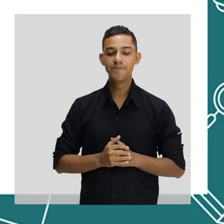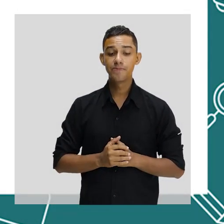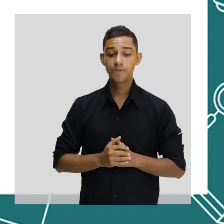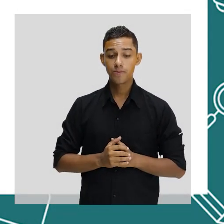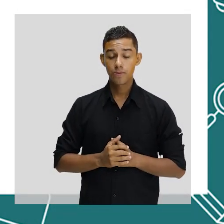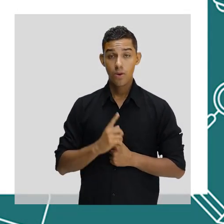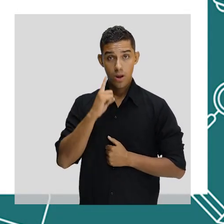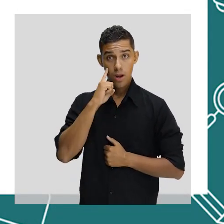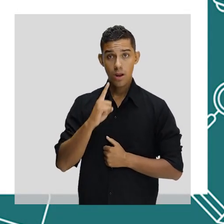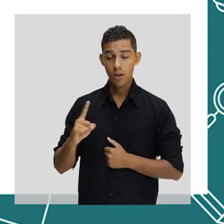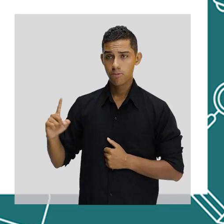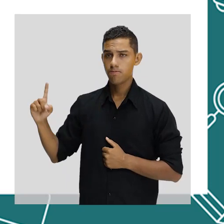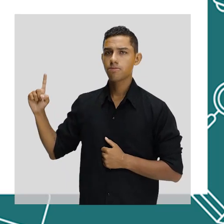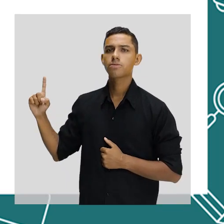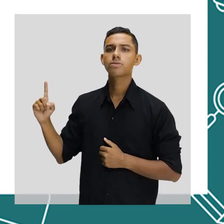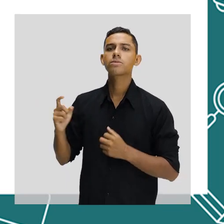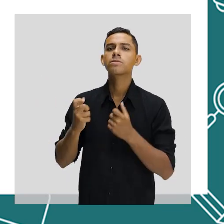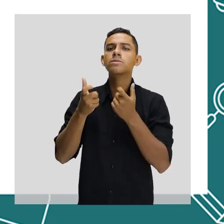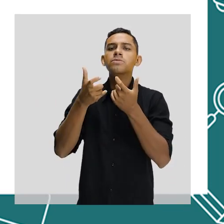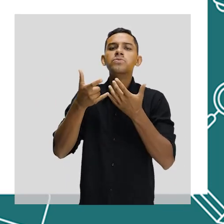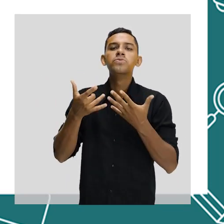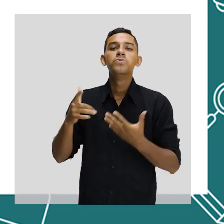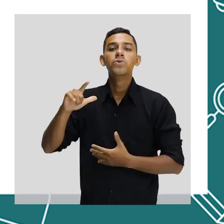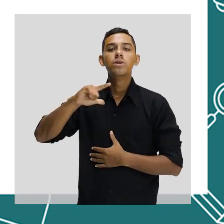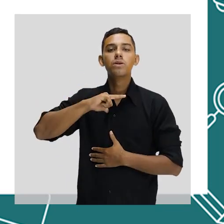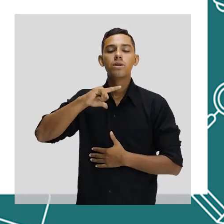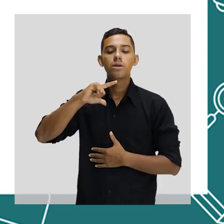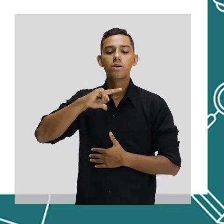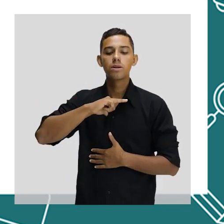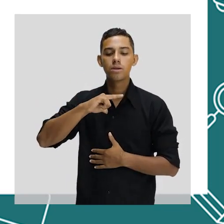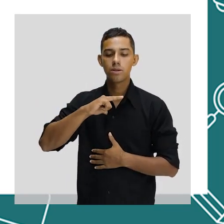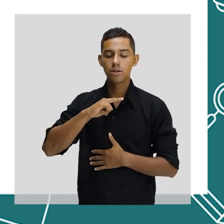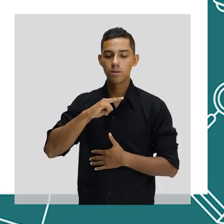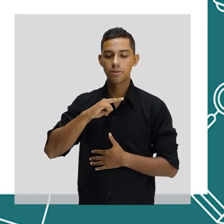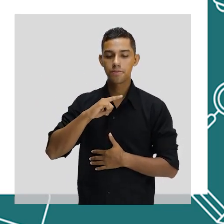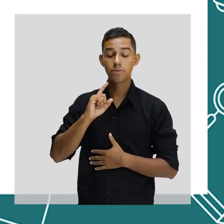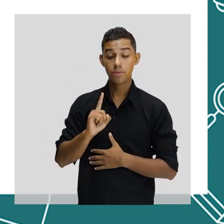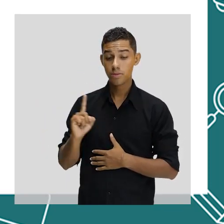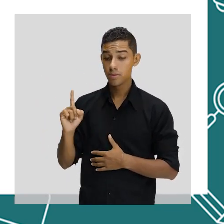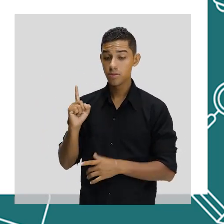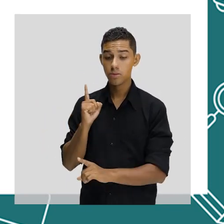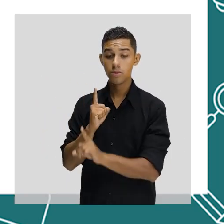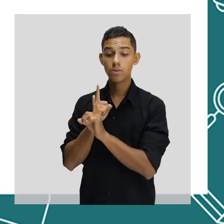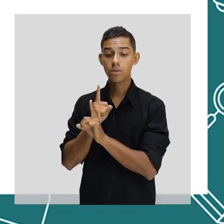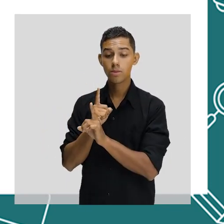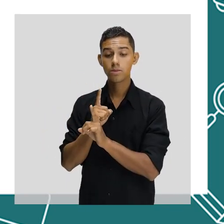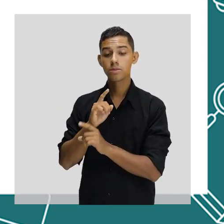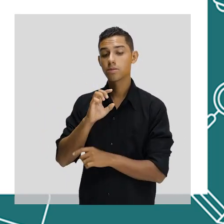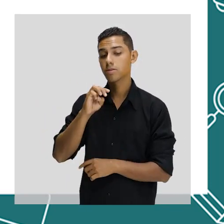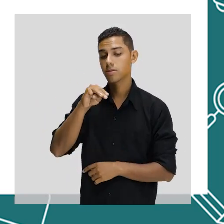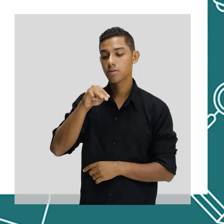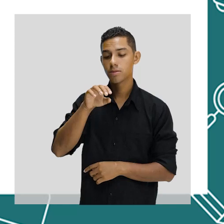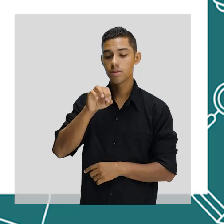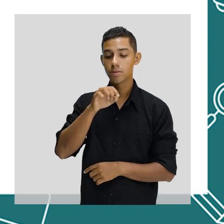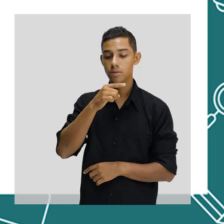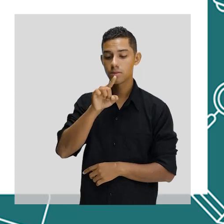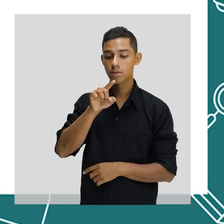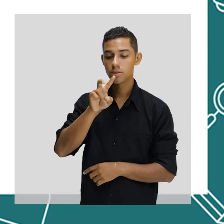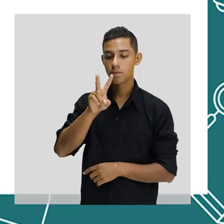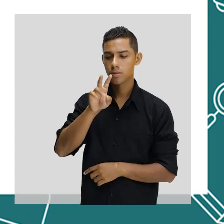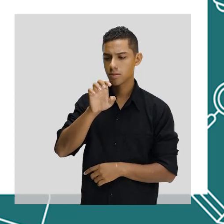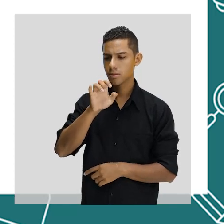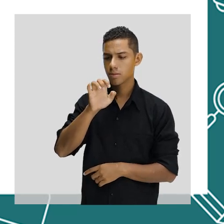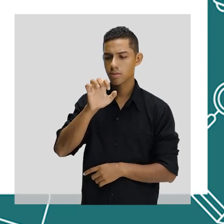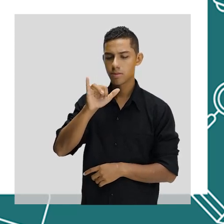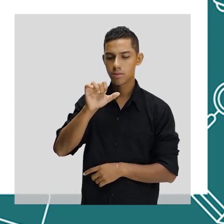Na questão 2, certo? Nós temos uma questão de encontro entre móveis. Então preste bem atenção aí como ela é